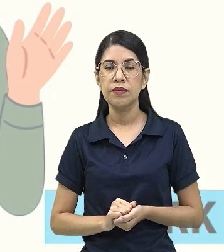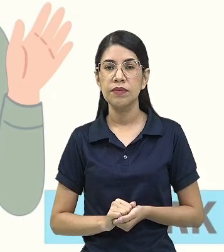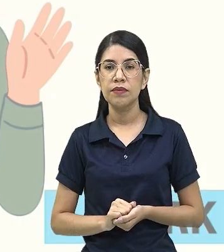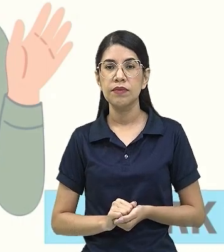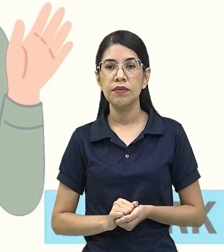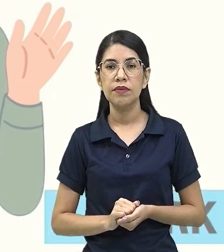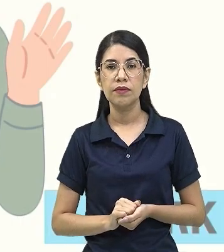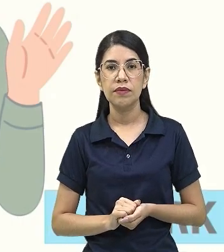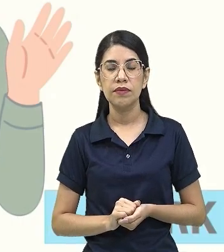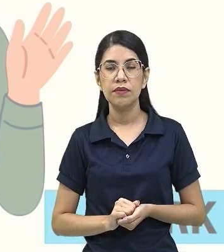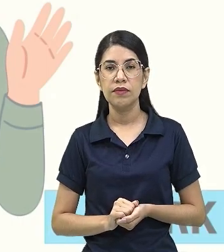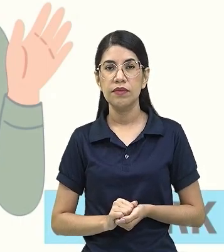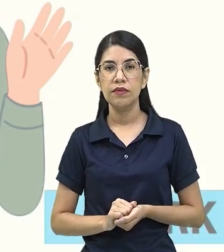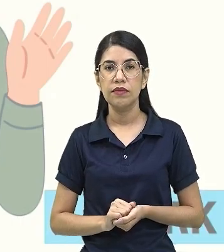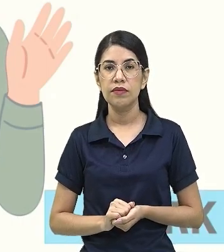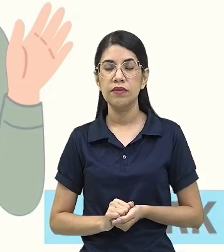bed.